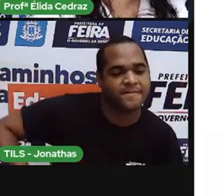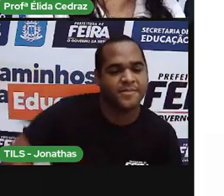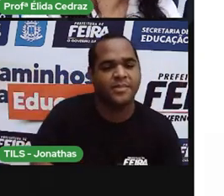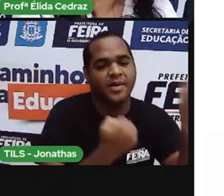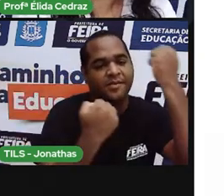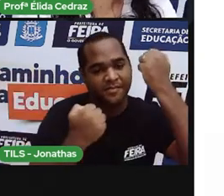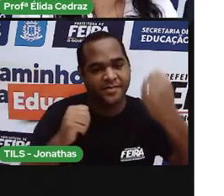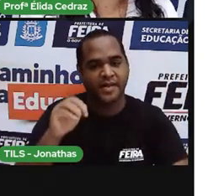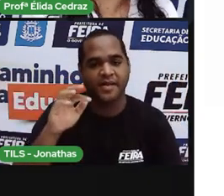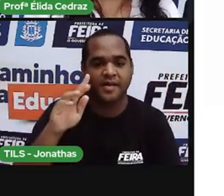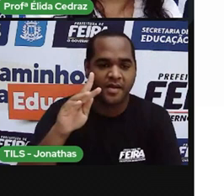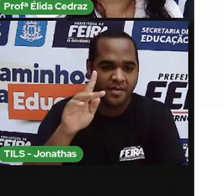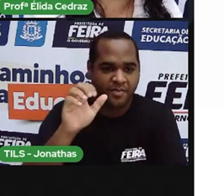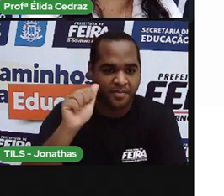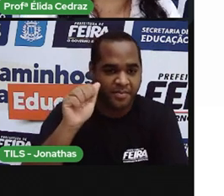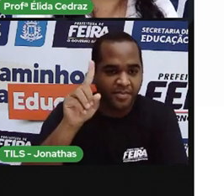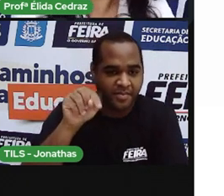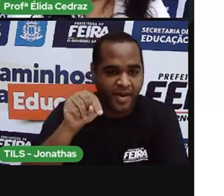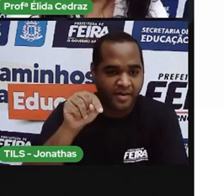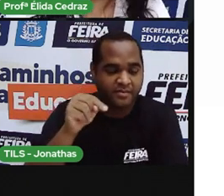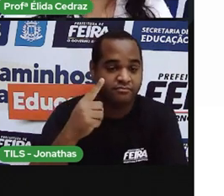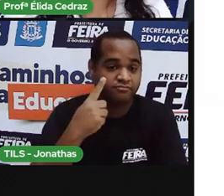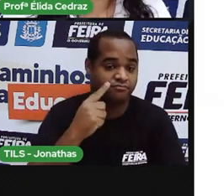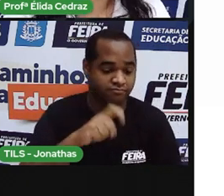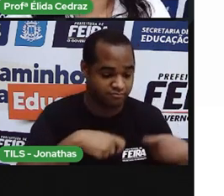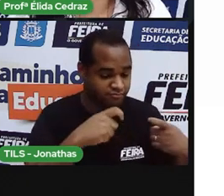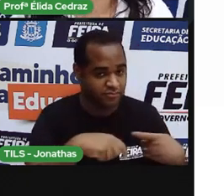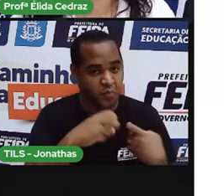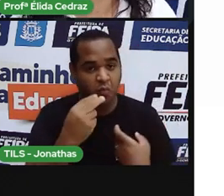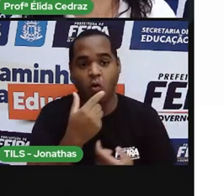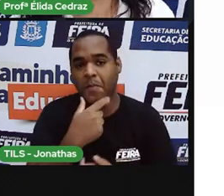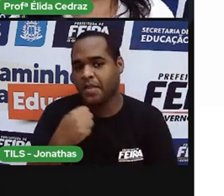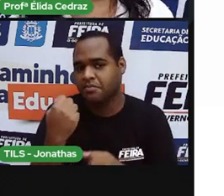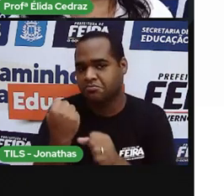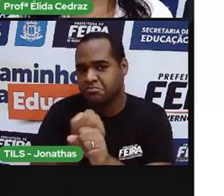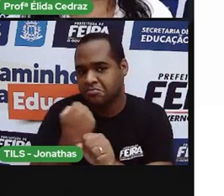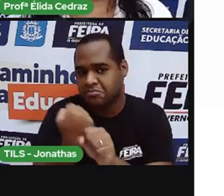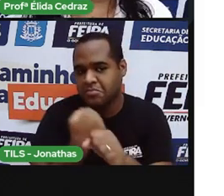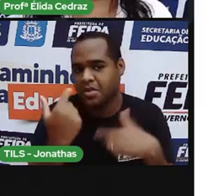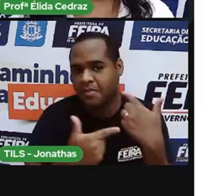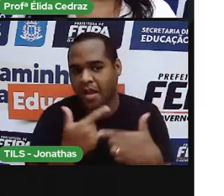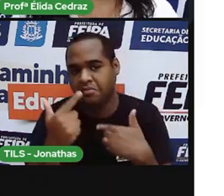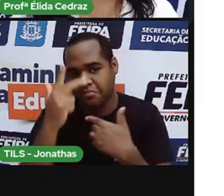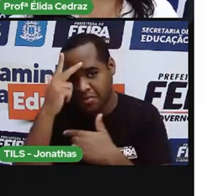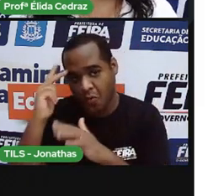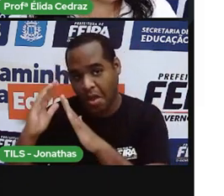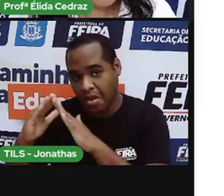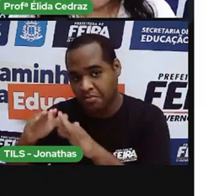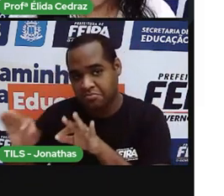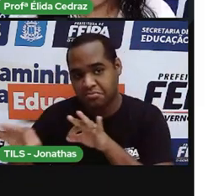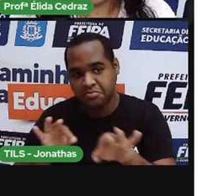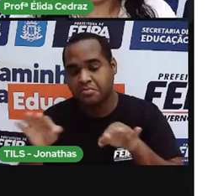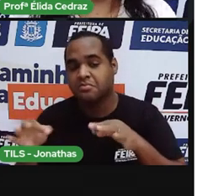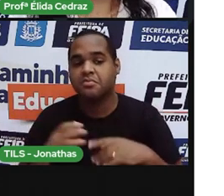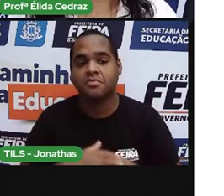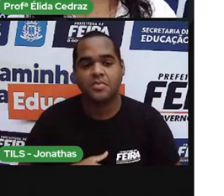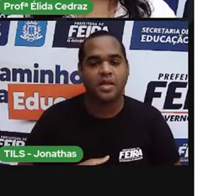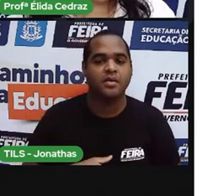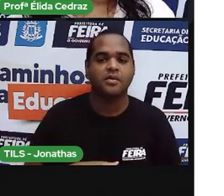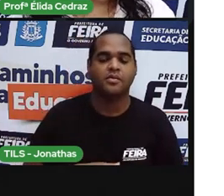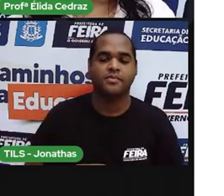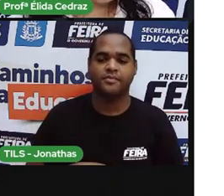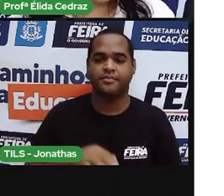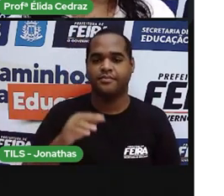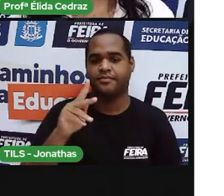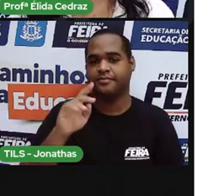né? Do pedreiro, do agricultor, da dona de casa. Nós formamos a palavra pá.